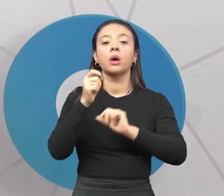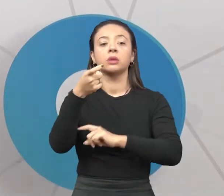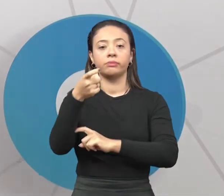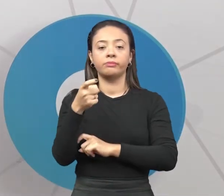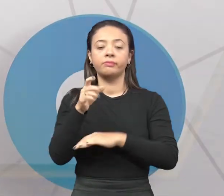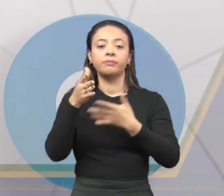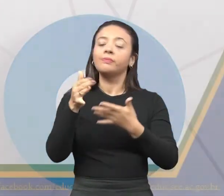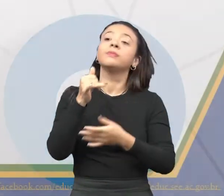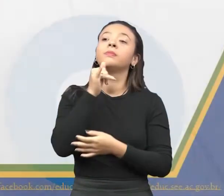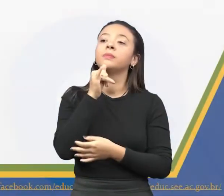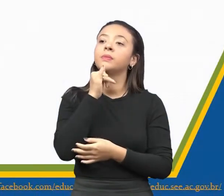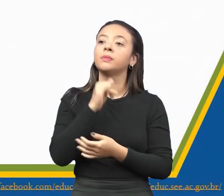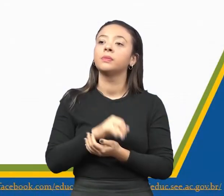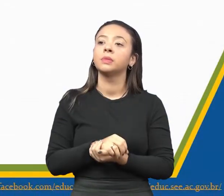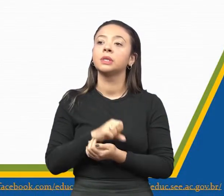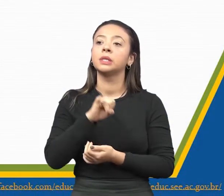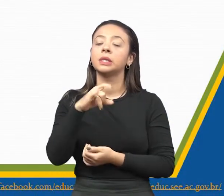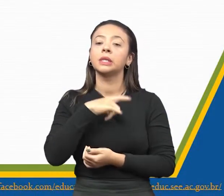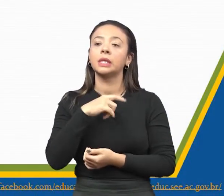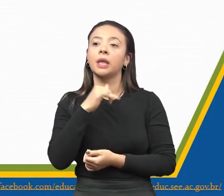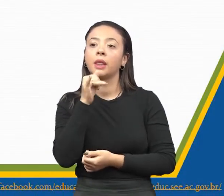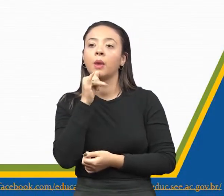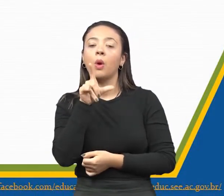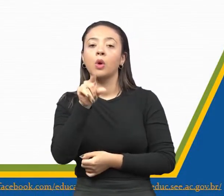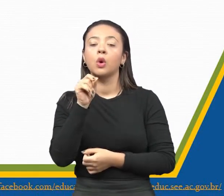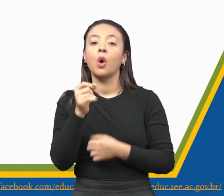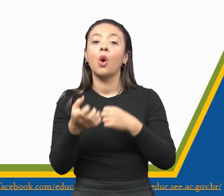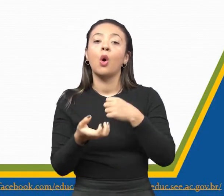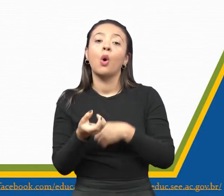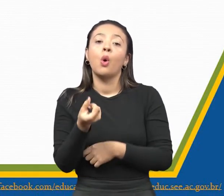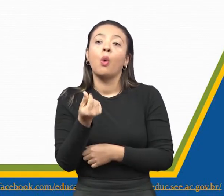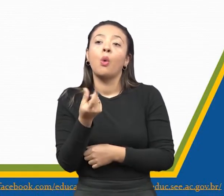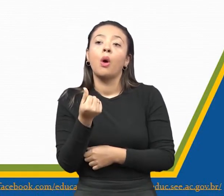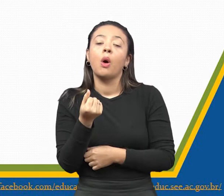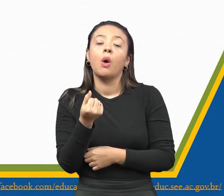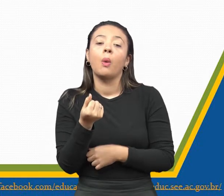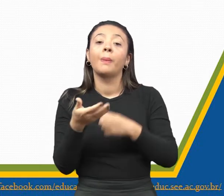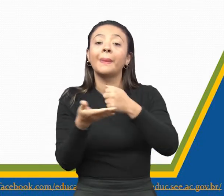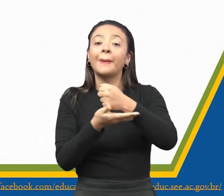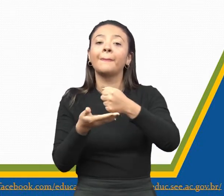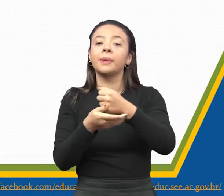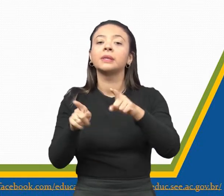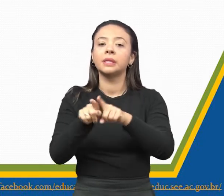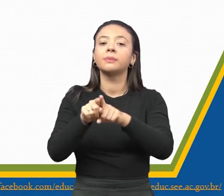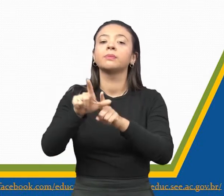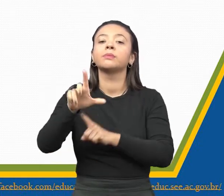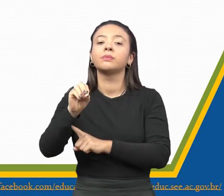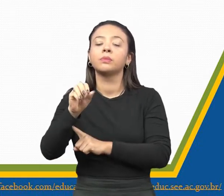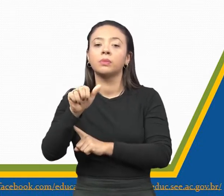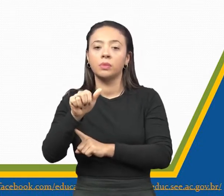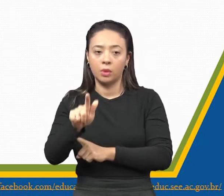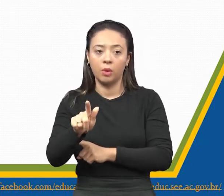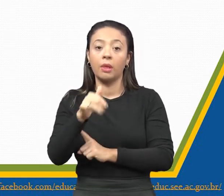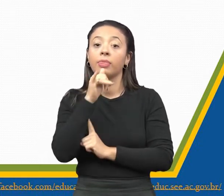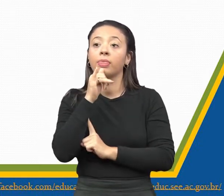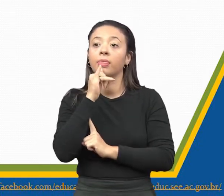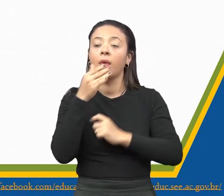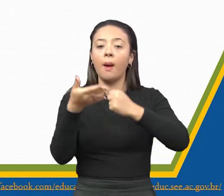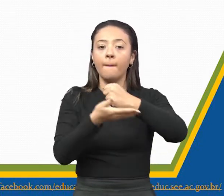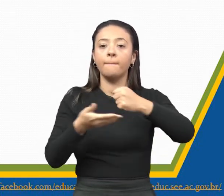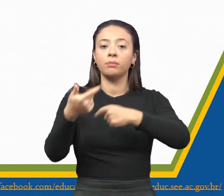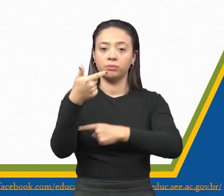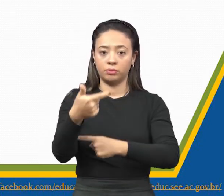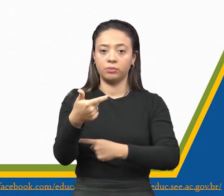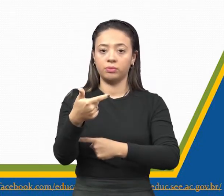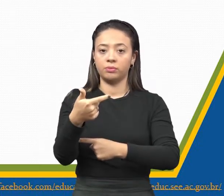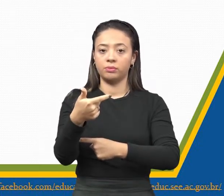aqui, se eu estabelecesse um valor para a minha base e para o meu logaritmando. Vamos supor que a minha base é igual a 2 e